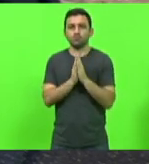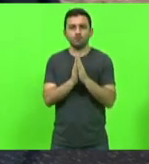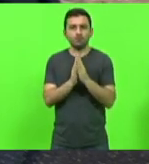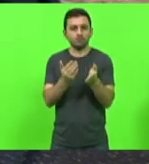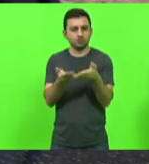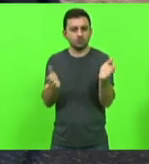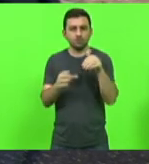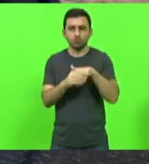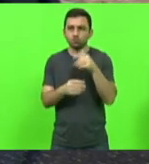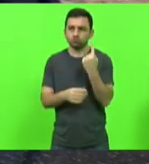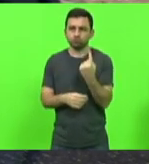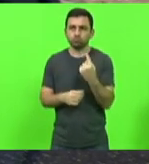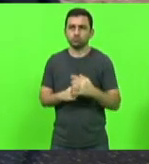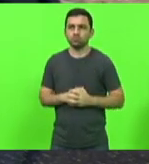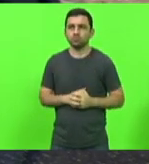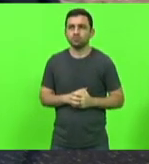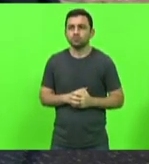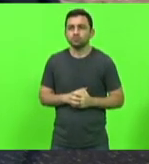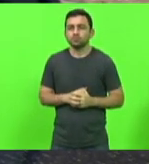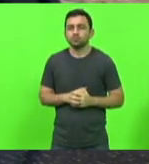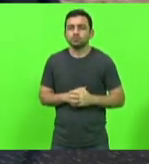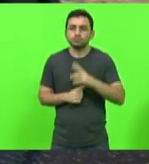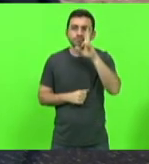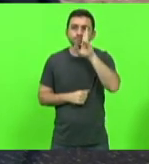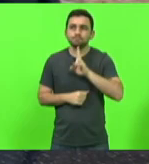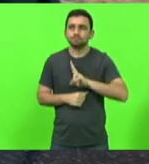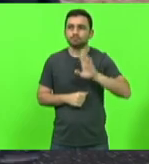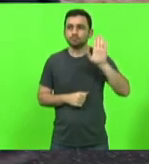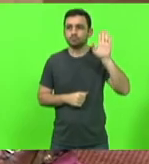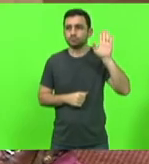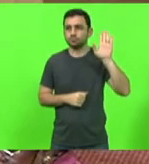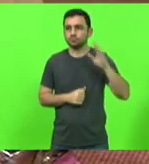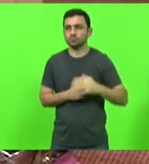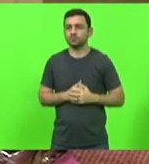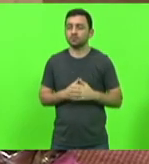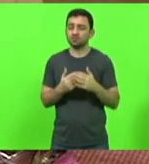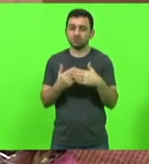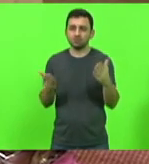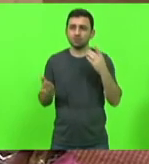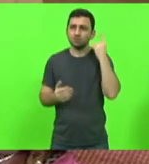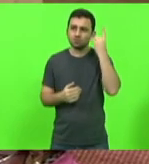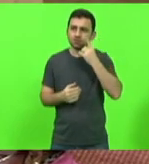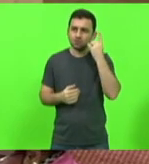deputados aqui dentro. Deputado Ivan Lattes. Senhores deputados, senhor presidente,